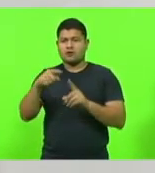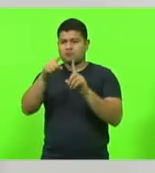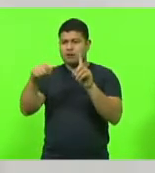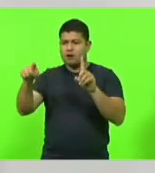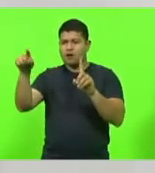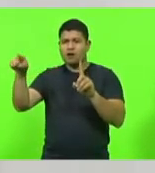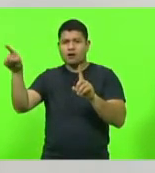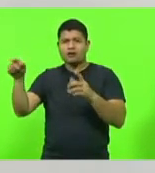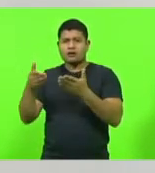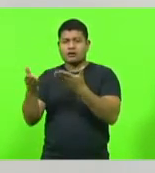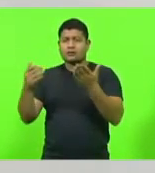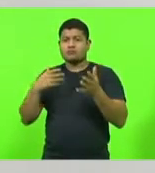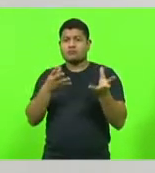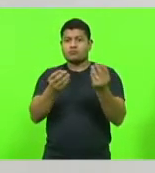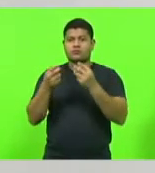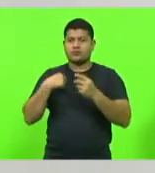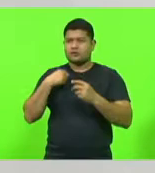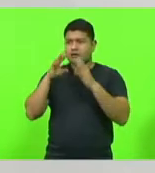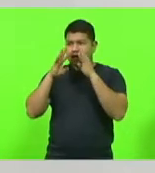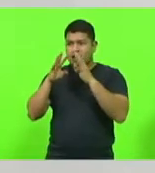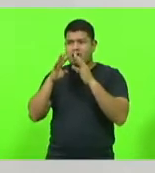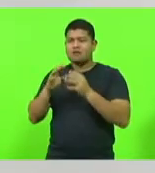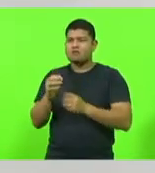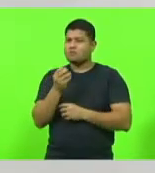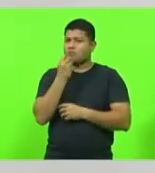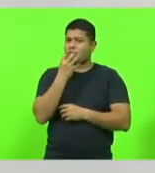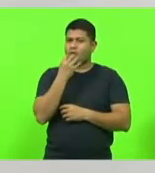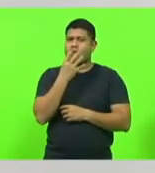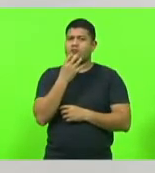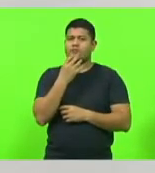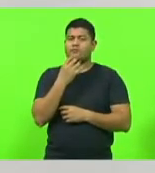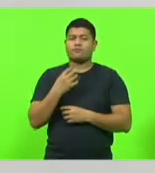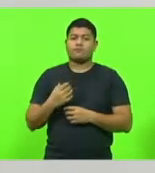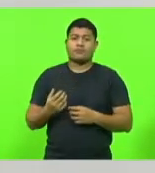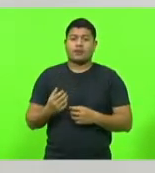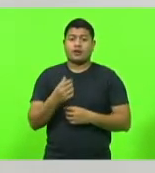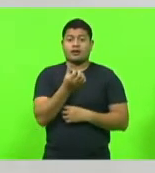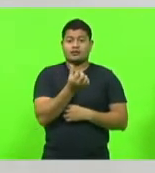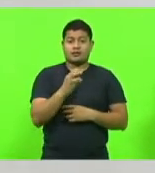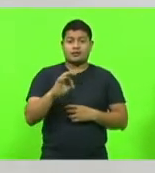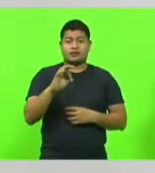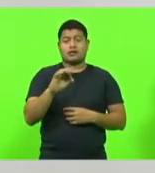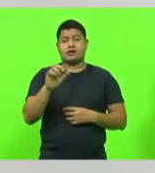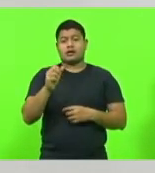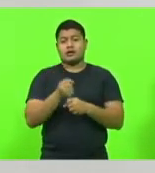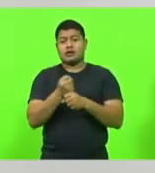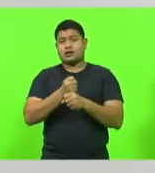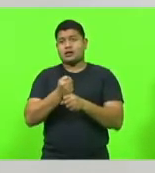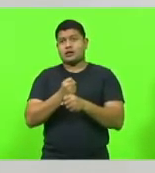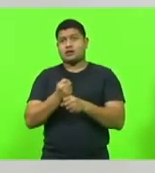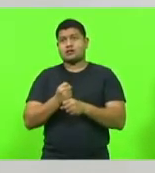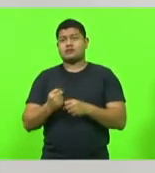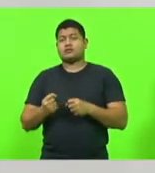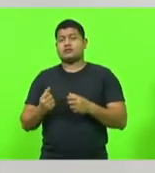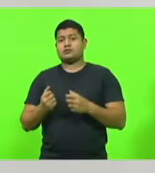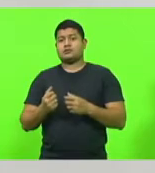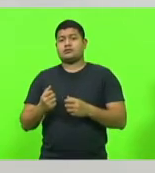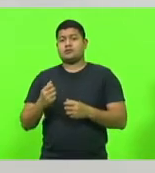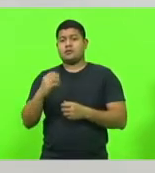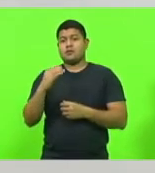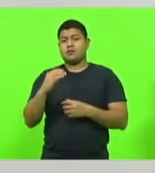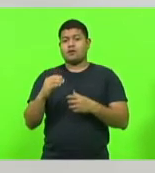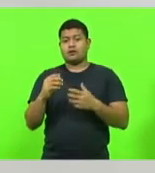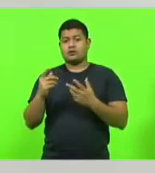seus resultados. Em 60 anos, teve só 3 presidentes: o cofundador Egon João da